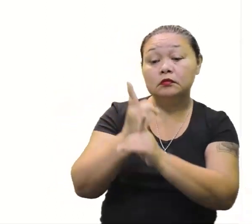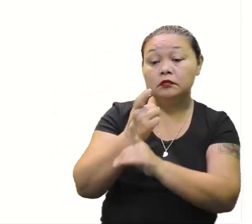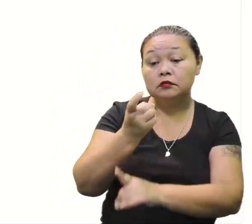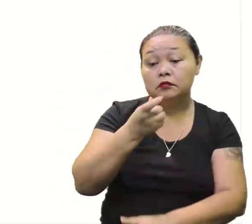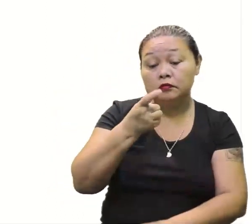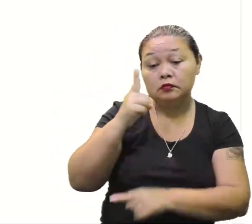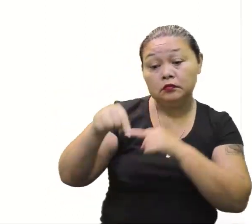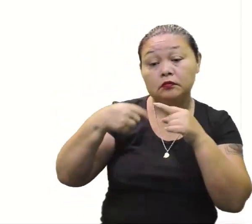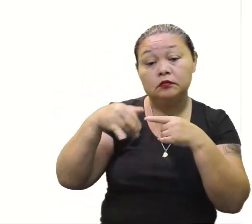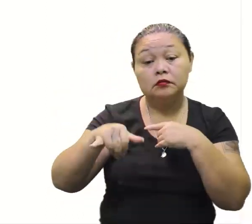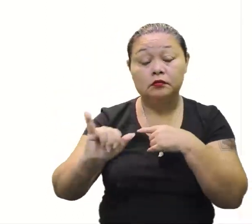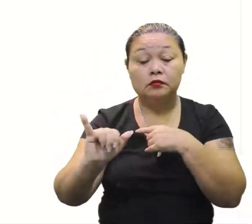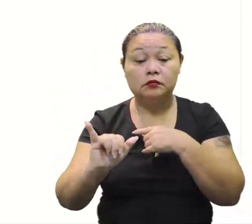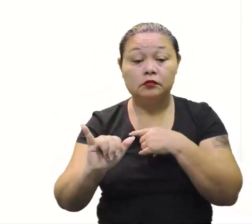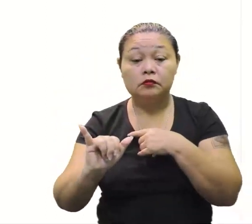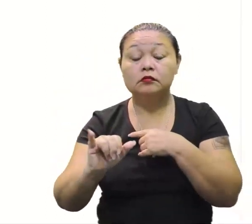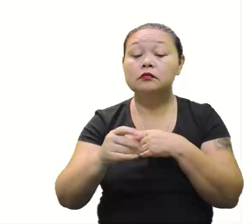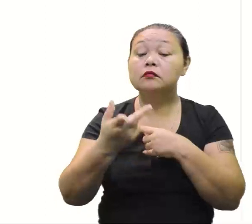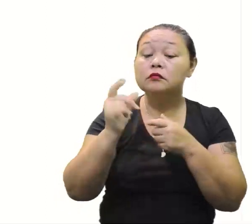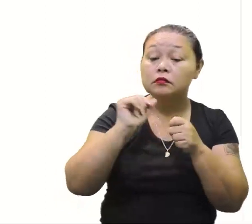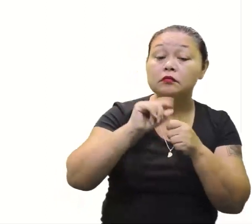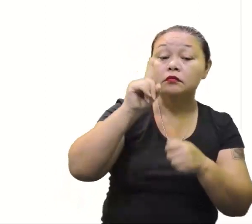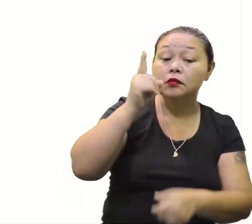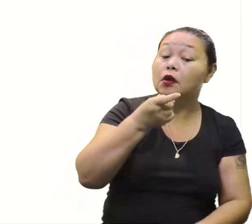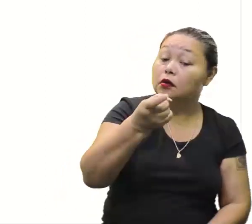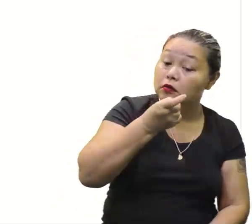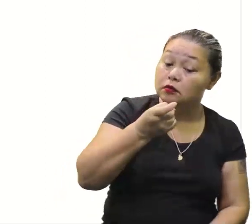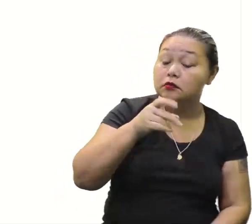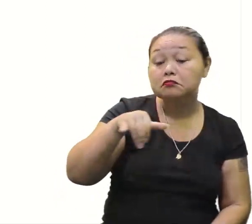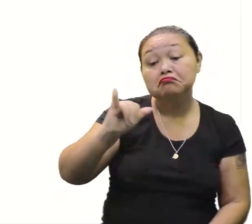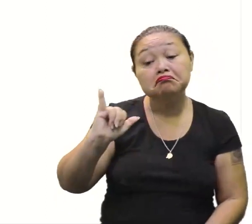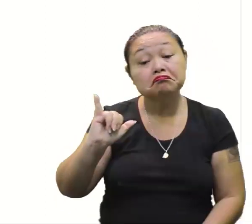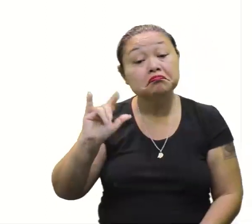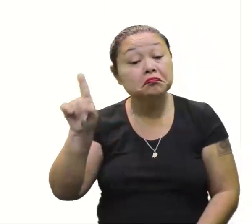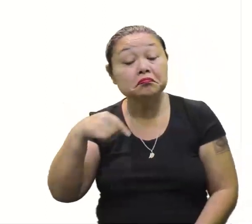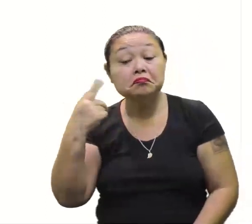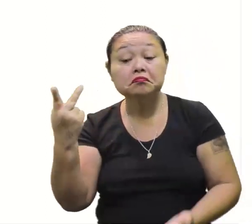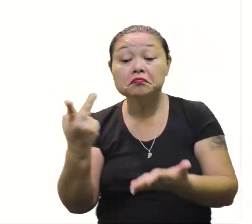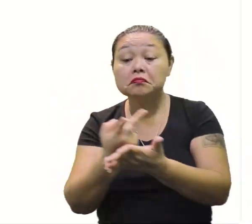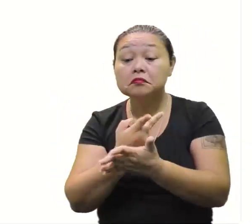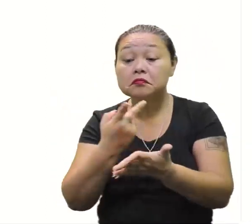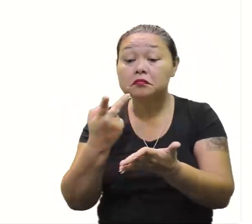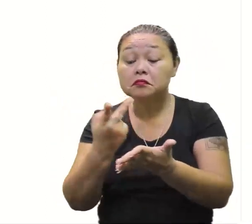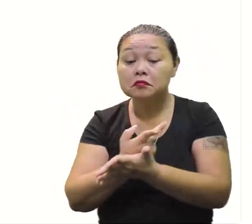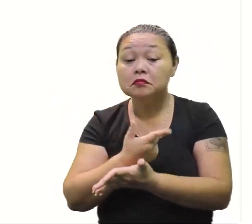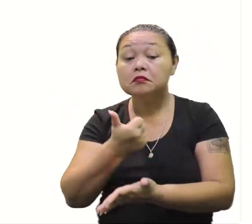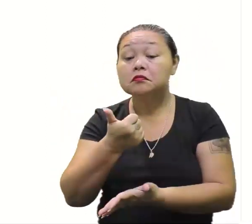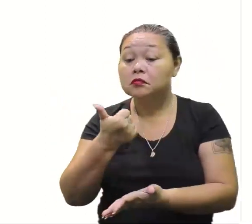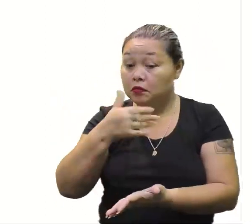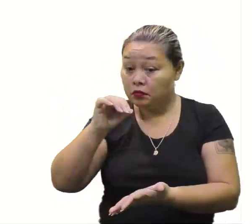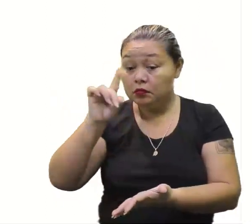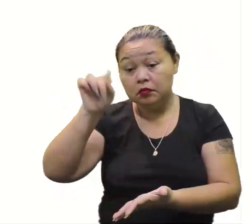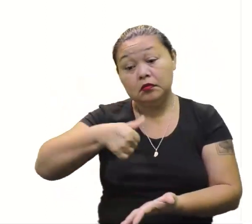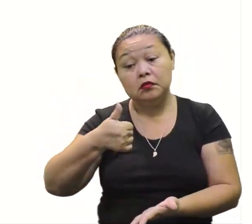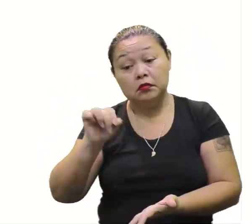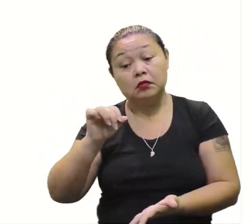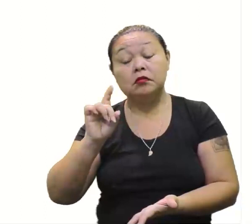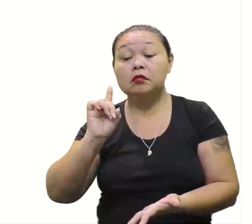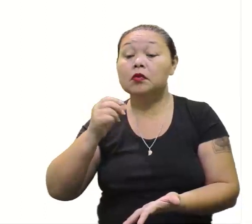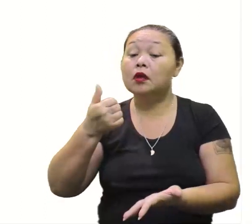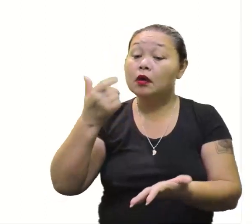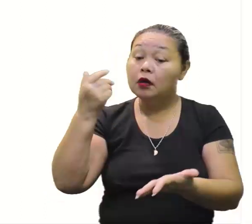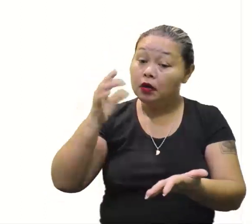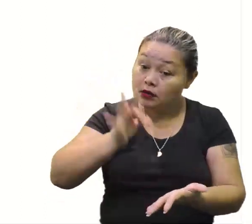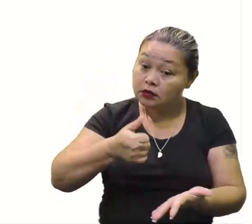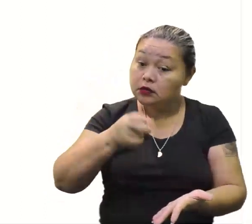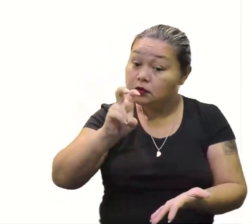e o Y. X acerta, os Y erros. Mas aqui o erro é o quê? Se eu acertei 10, o erro é 10. Se eu acertei